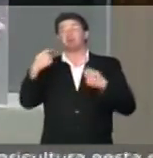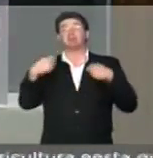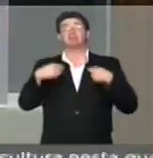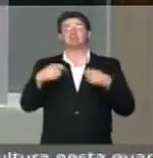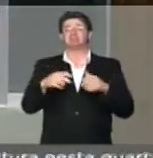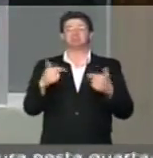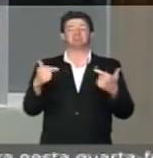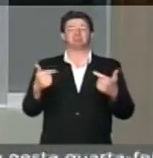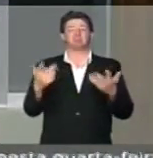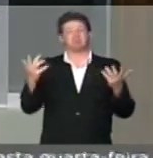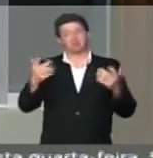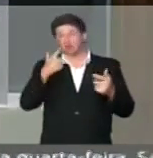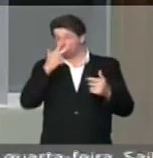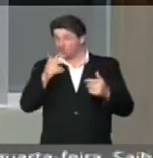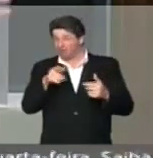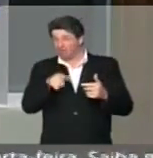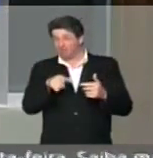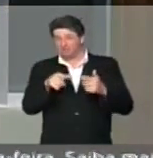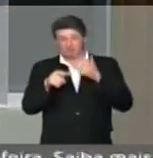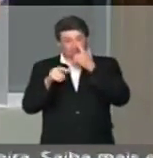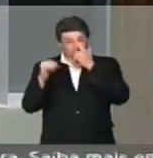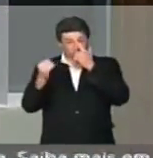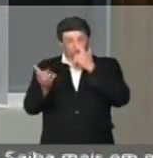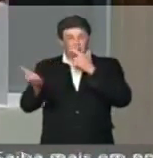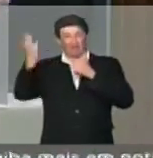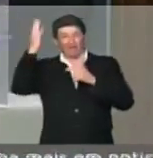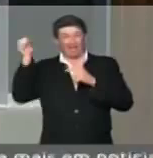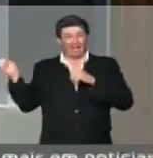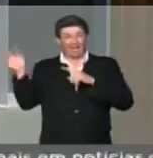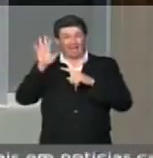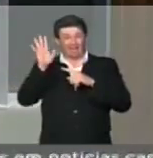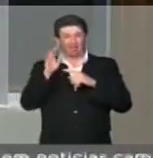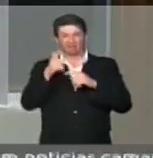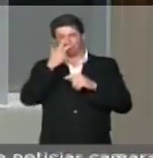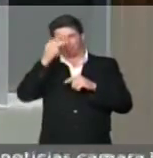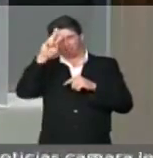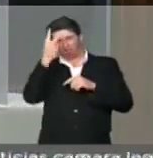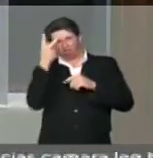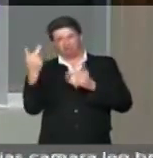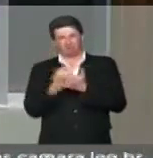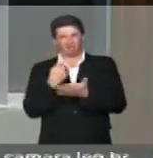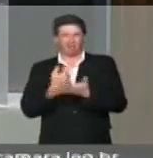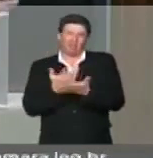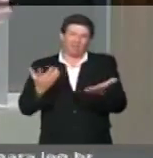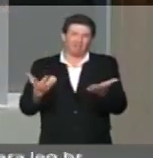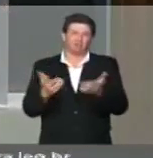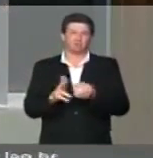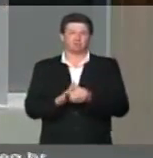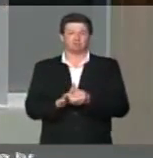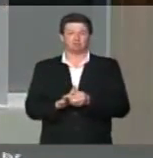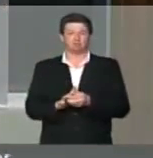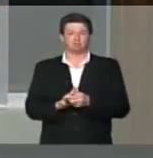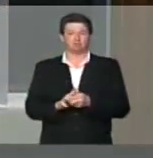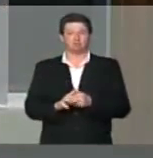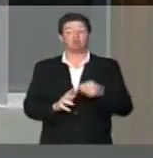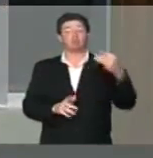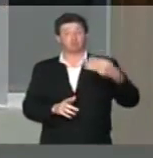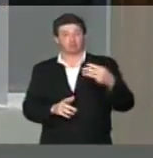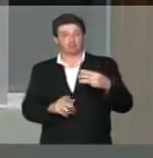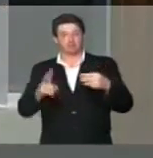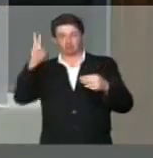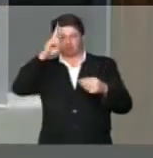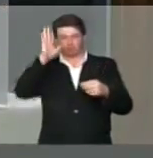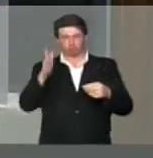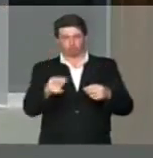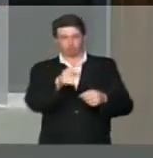que essa política não está, dos juros altos, não está completamente equivocada? E o terceiro ponto, já que, como lembrou